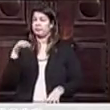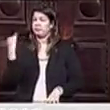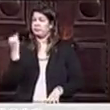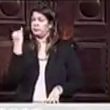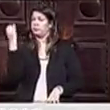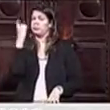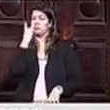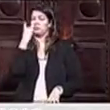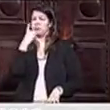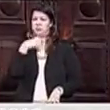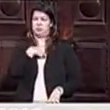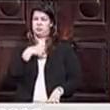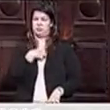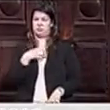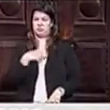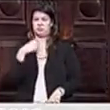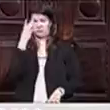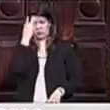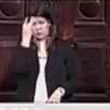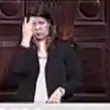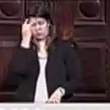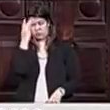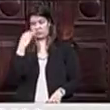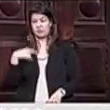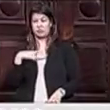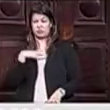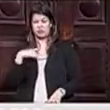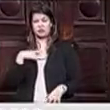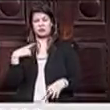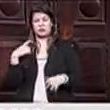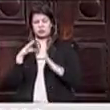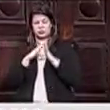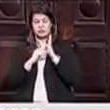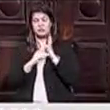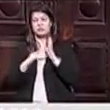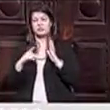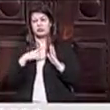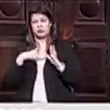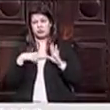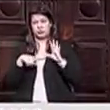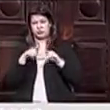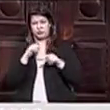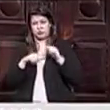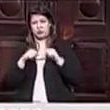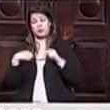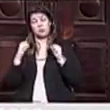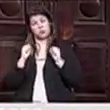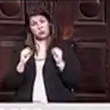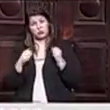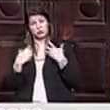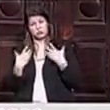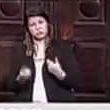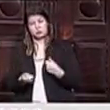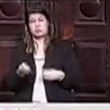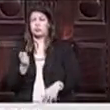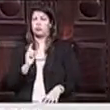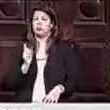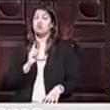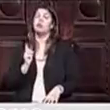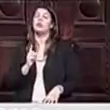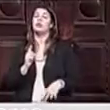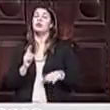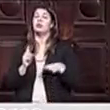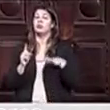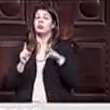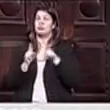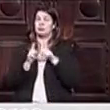tenham sensibilidade amanhã, ao apreciar as emendas e os destaques, que podem ser aprovados e incorporados no projeto original, caso